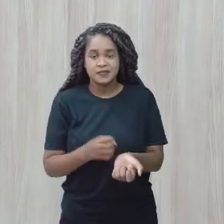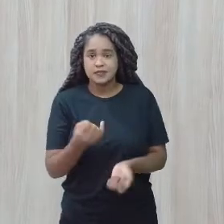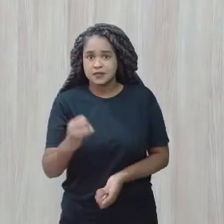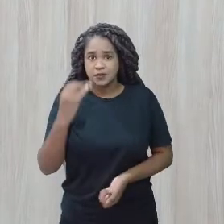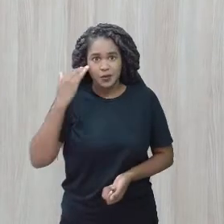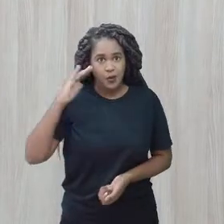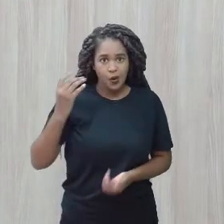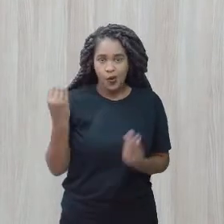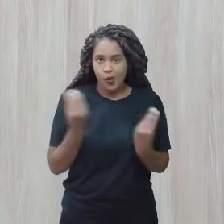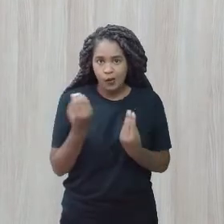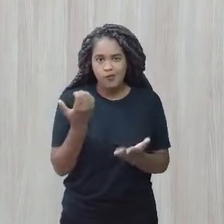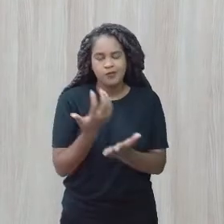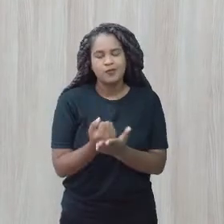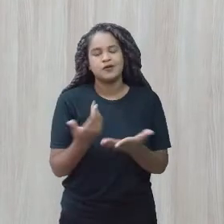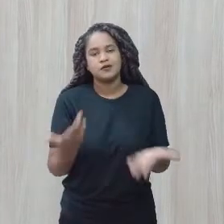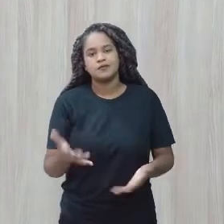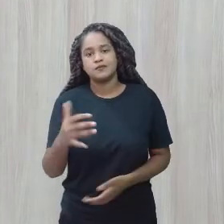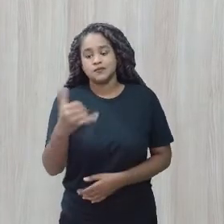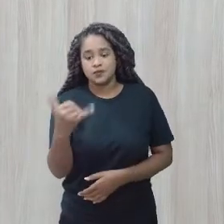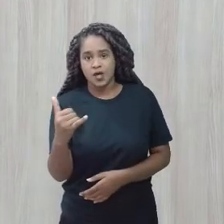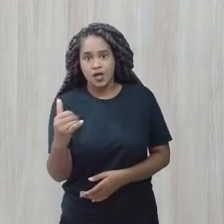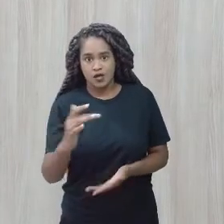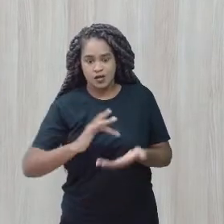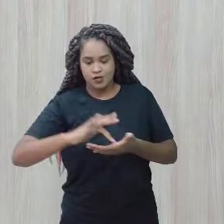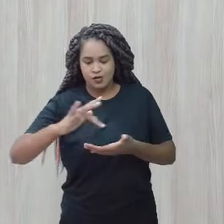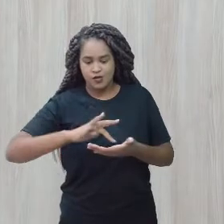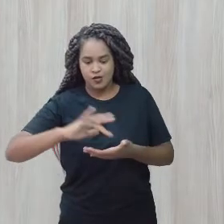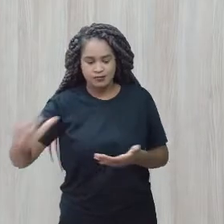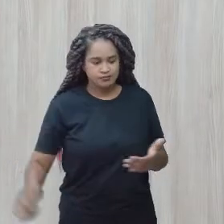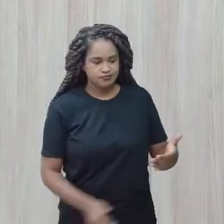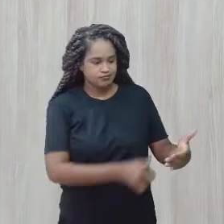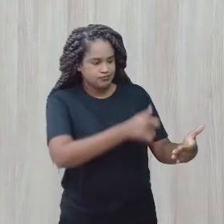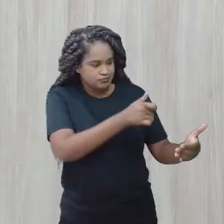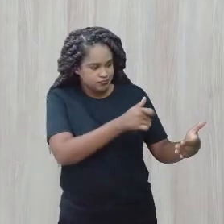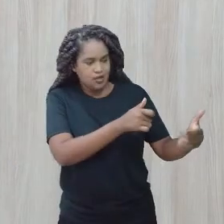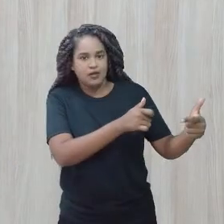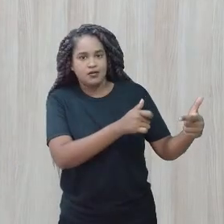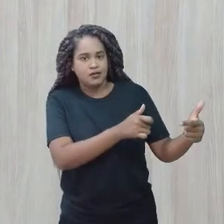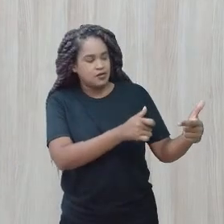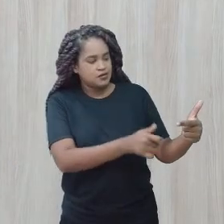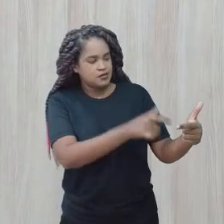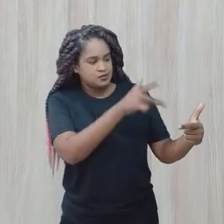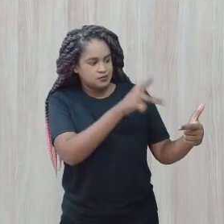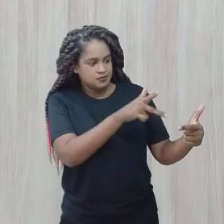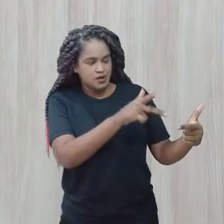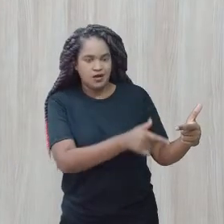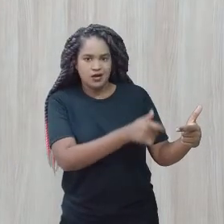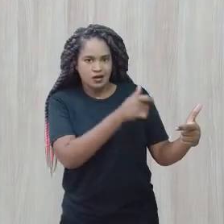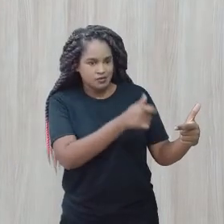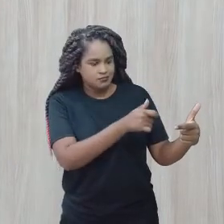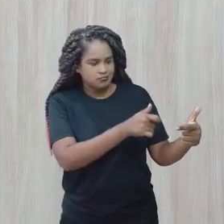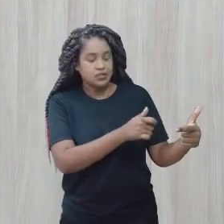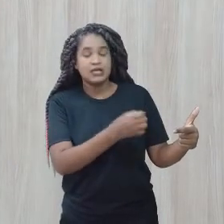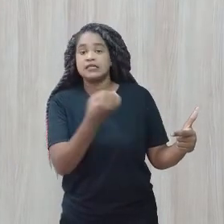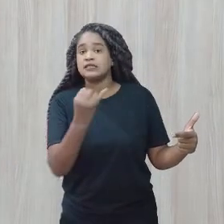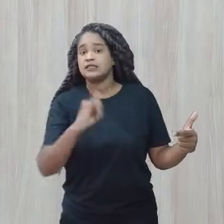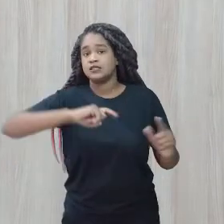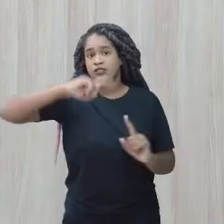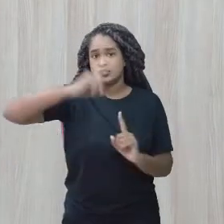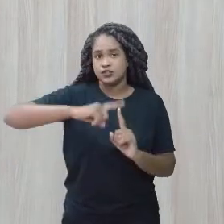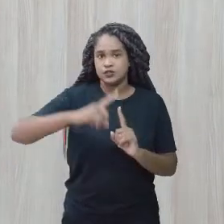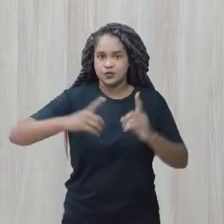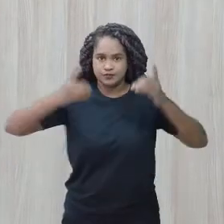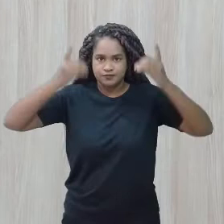faz, pega a câmera do seu celular, aponta aí para a TV, né, para um desses QR Codes. Se o seu celular for